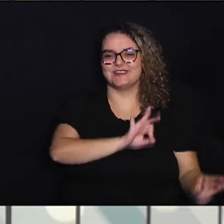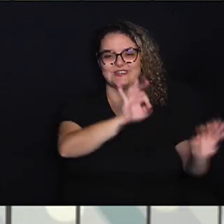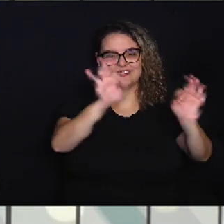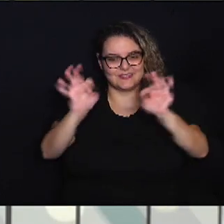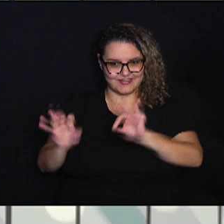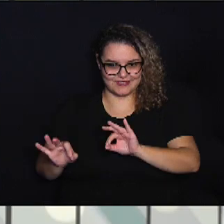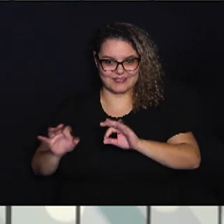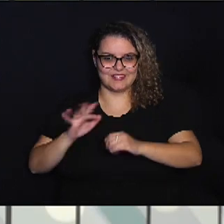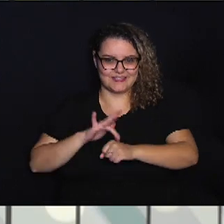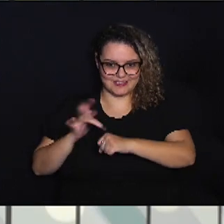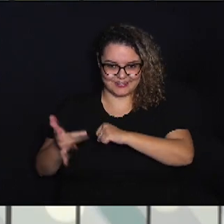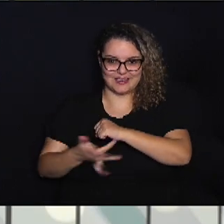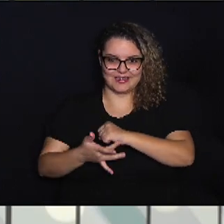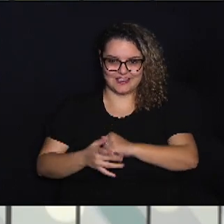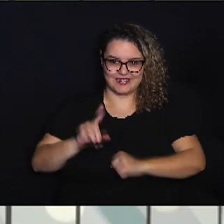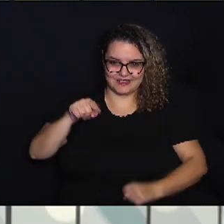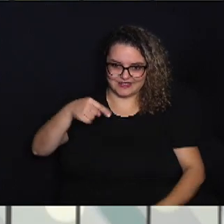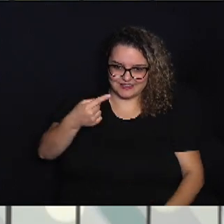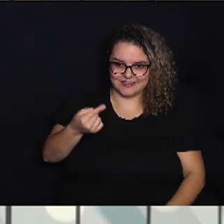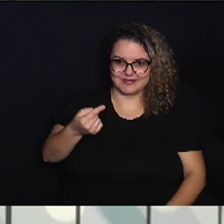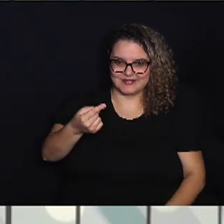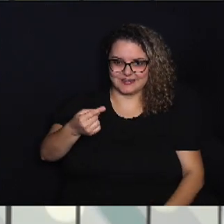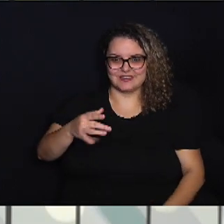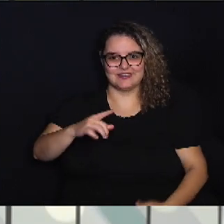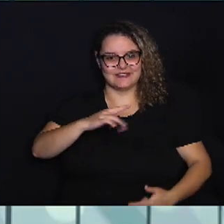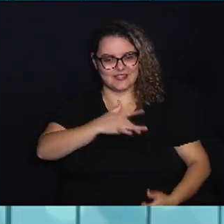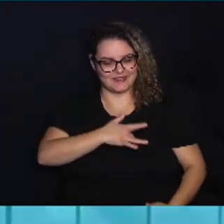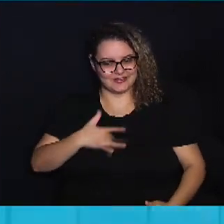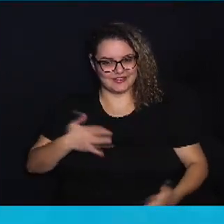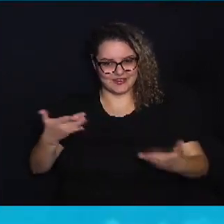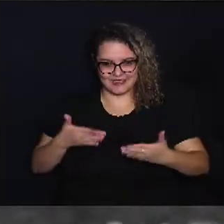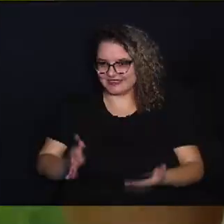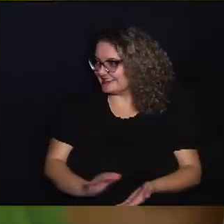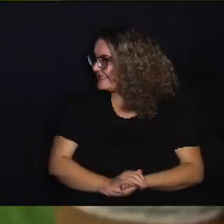acompanhar nas redes sociais. Até o próximo Saúde Agora!